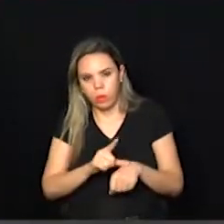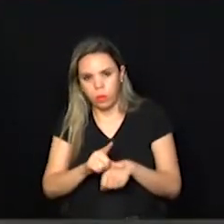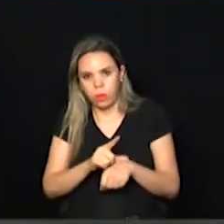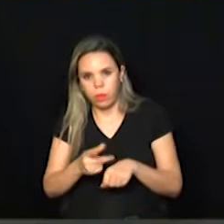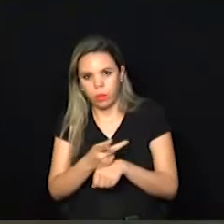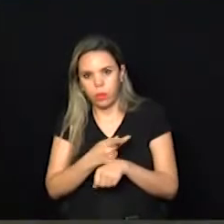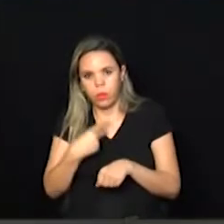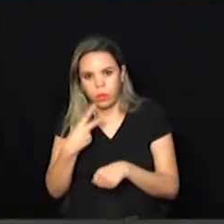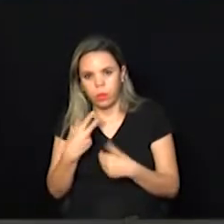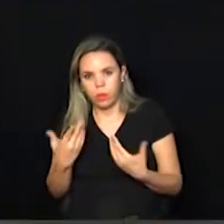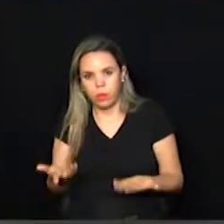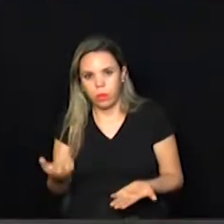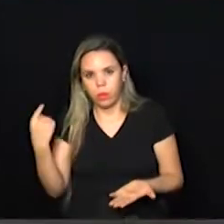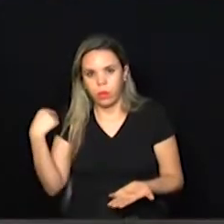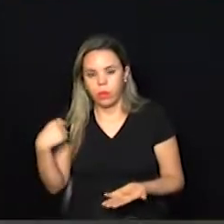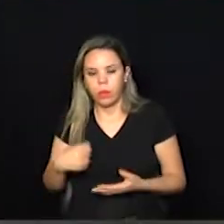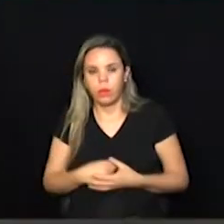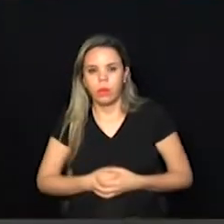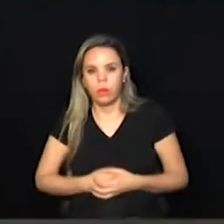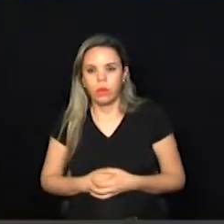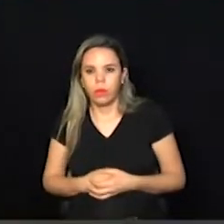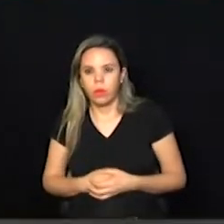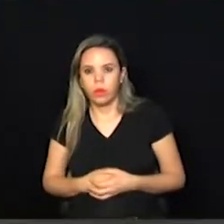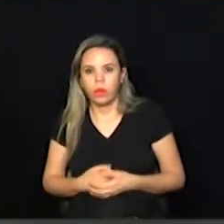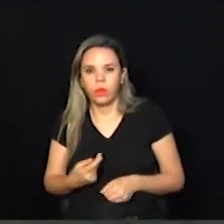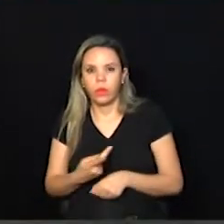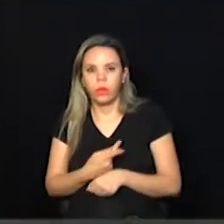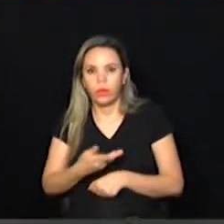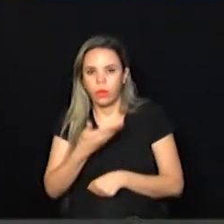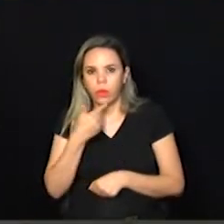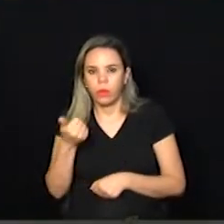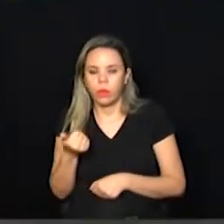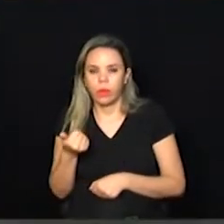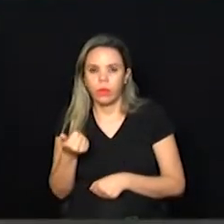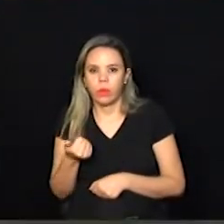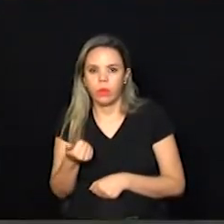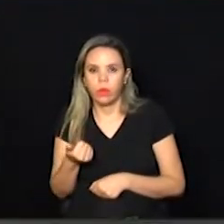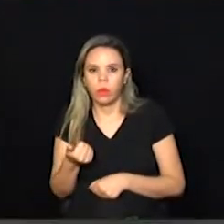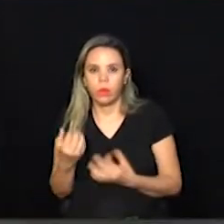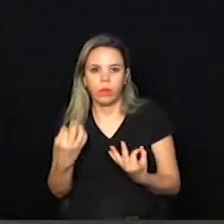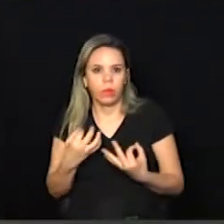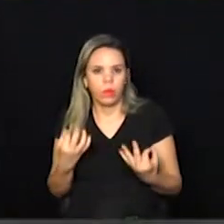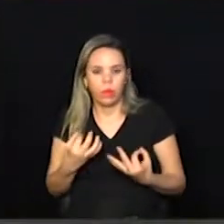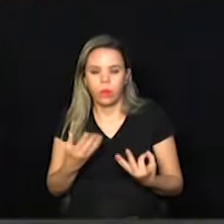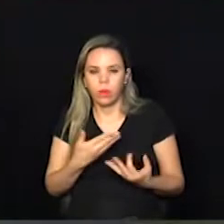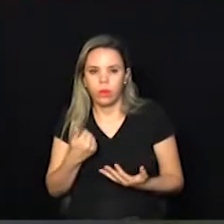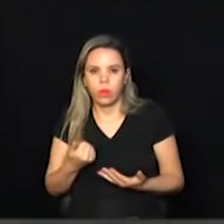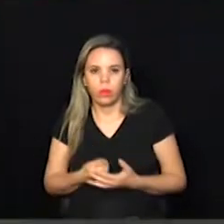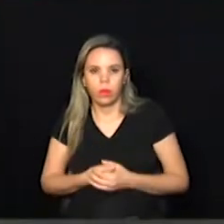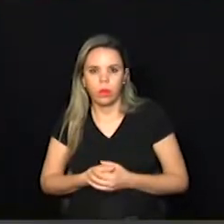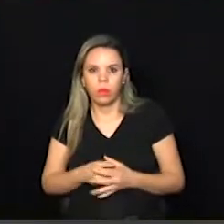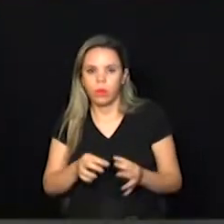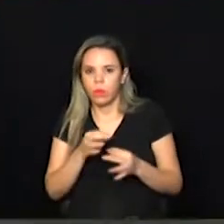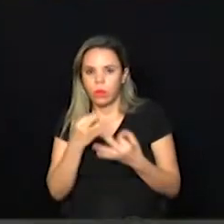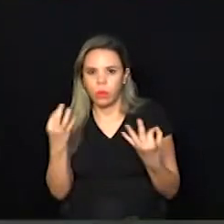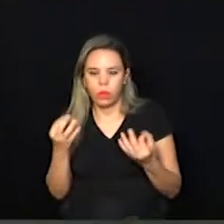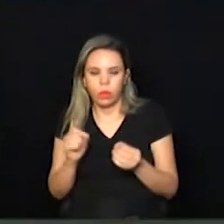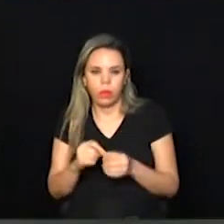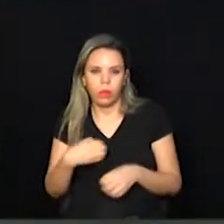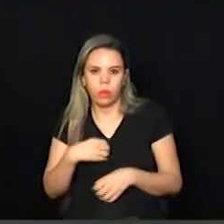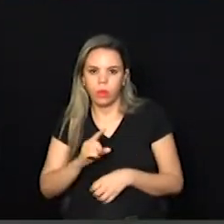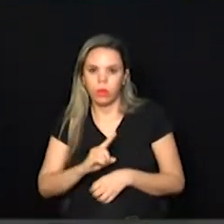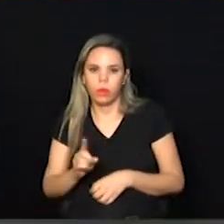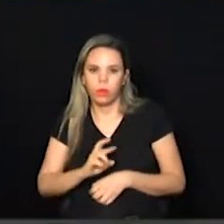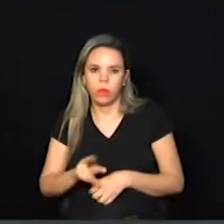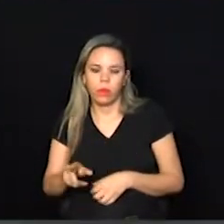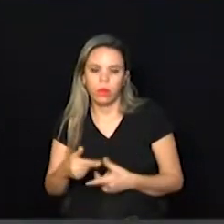os vereadores e assim o ser, para a gente buscar melhorar. Nada é tão perfeito que não está ótimo do jeito que está. Não está. A gente tem